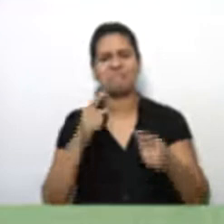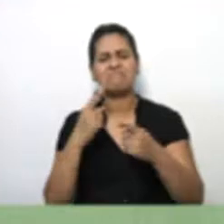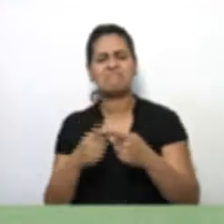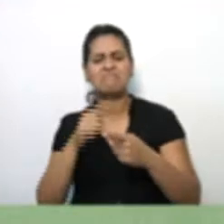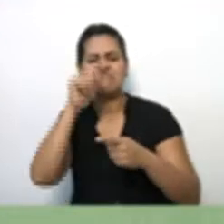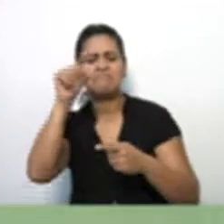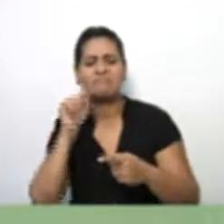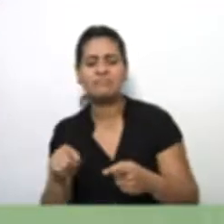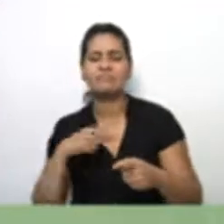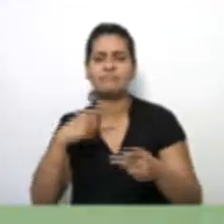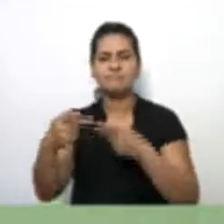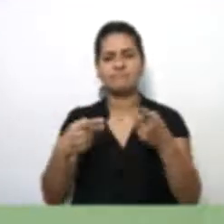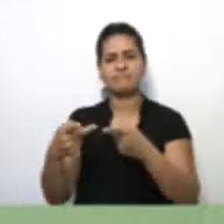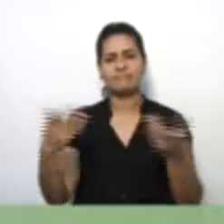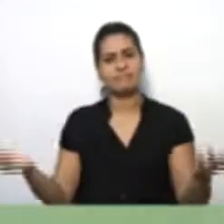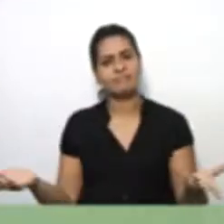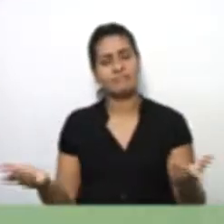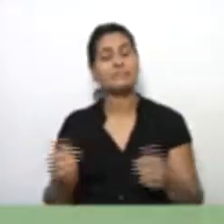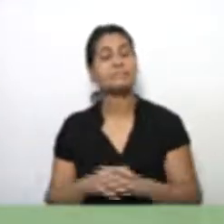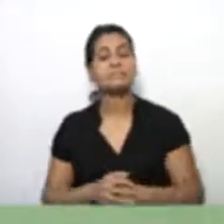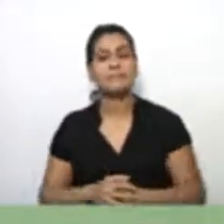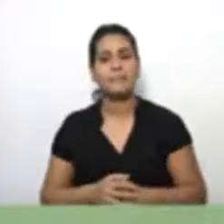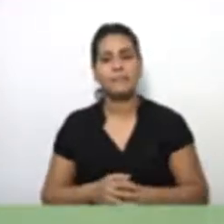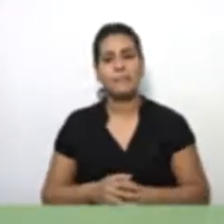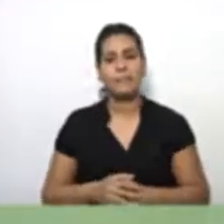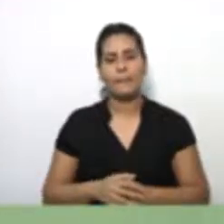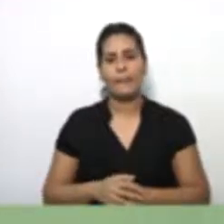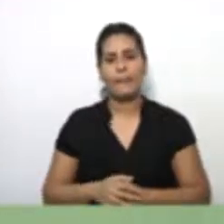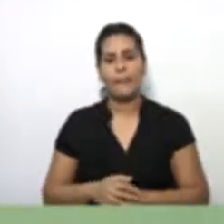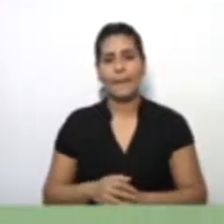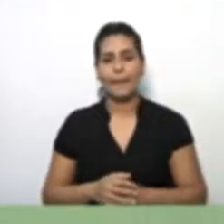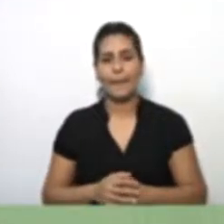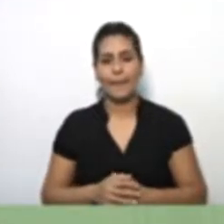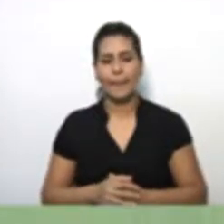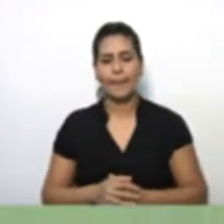é importante planejar, né?